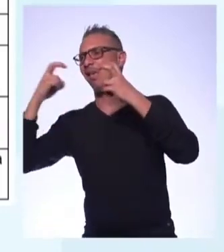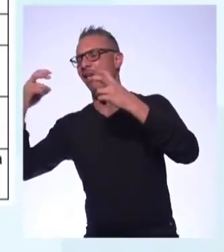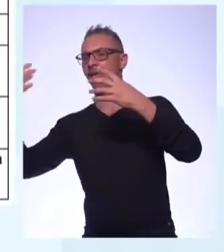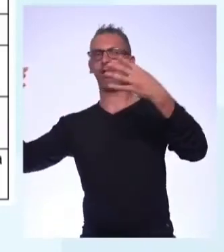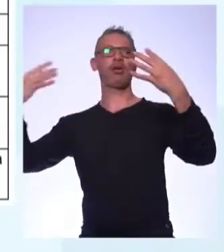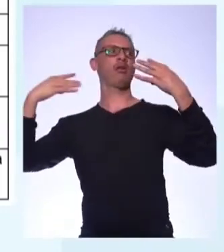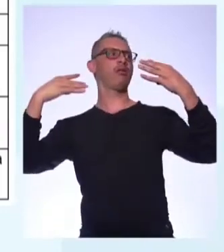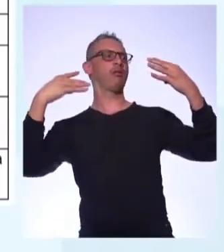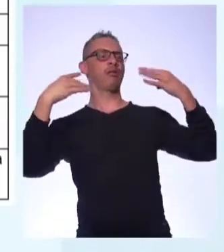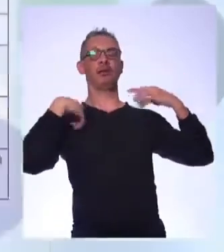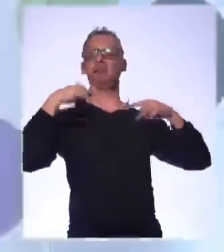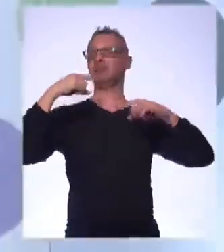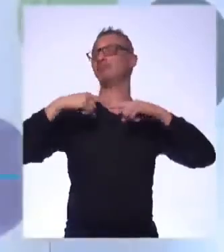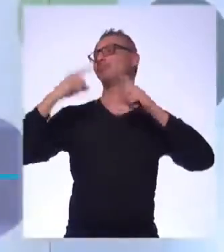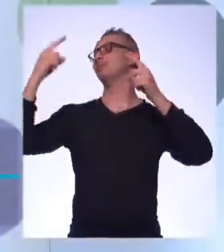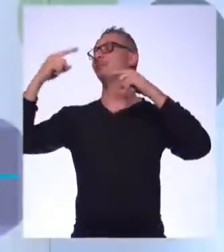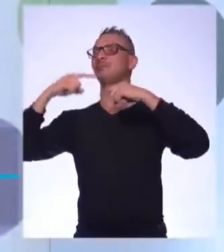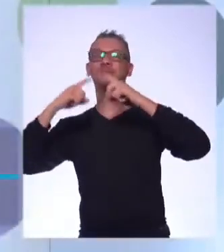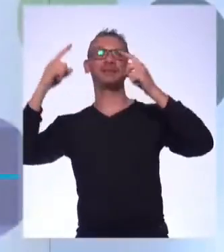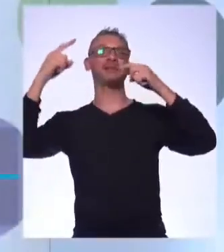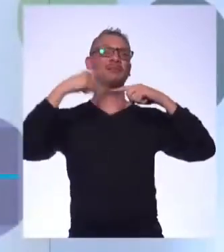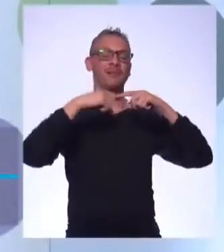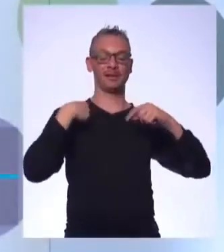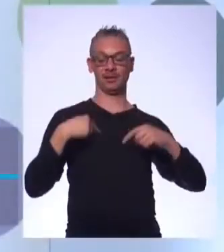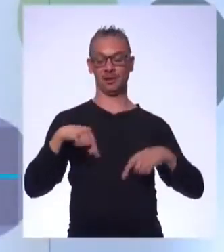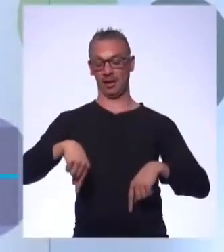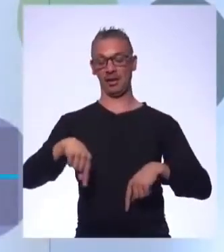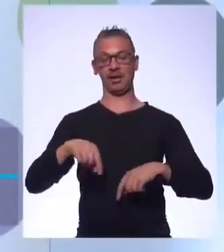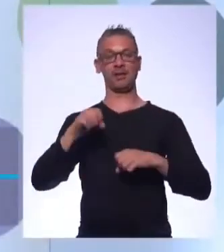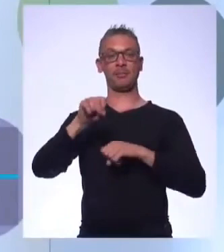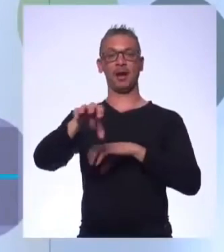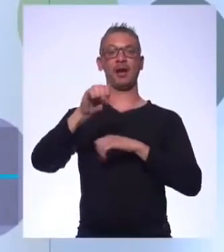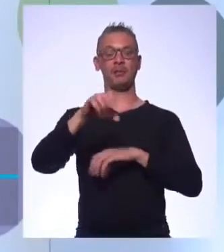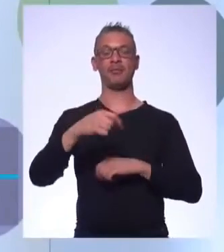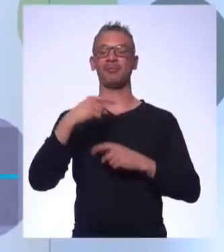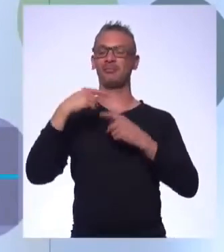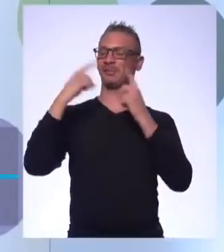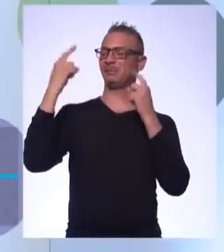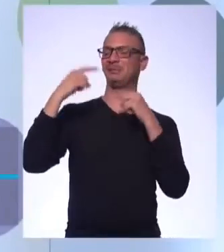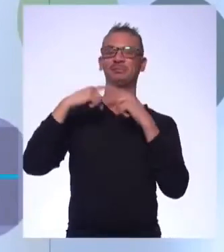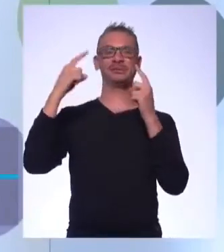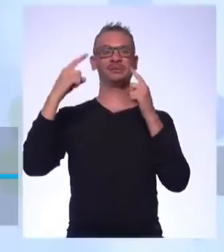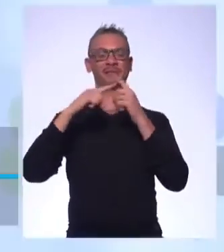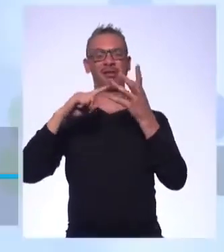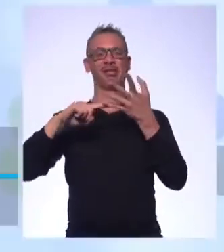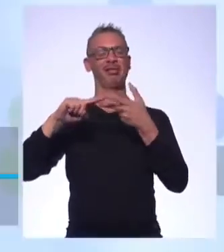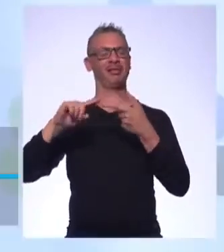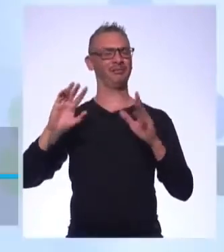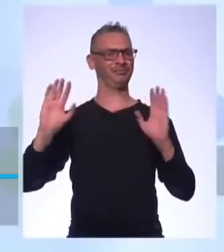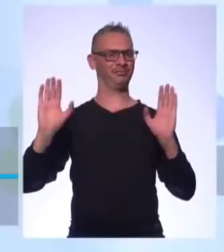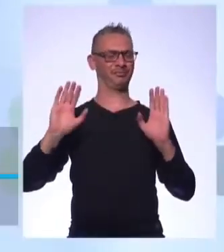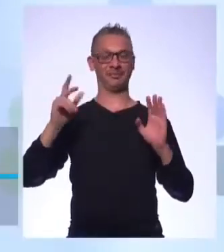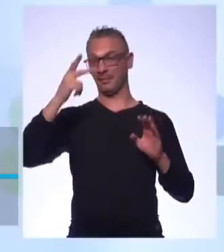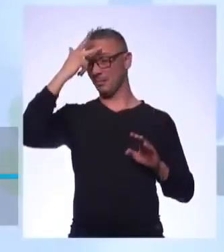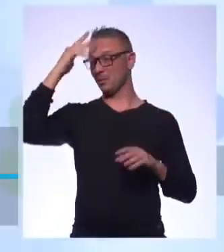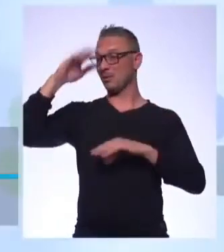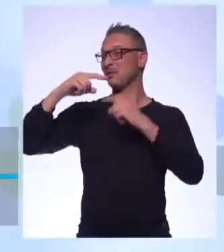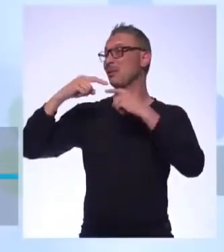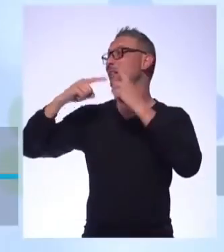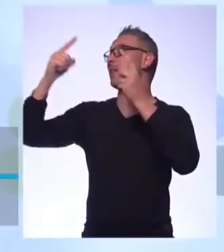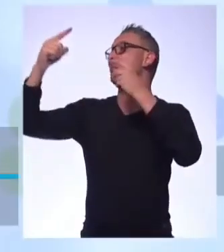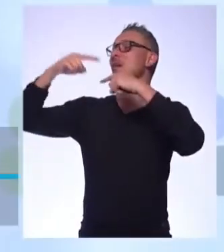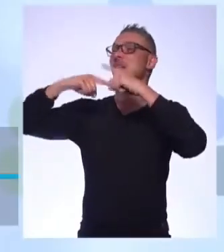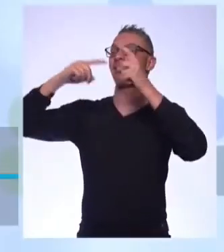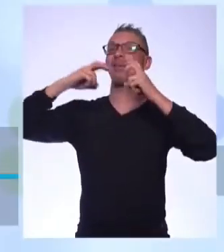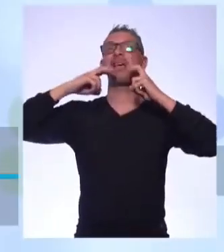se eu ficasse reclamando, usasse a minha aula para ficar reclamando aqui, né? Gente escandalosa geralmente perde a oportunidade, né? Se fazer